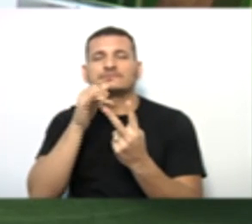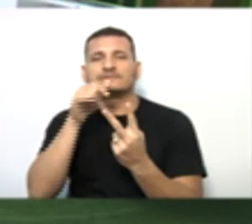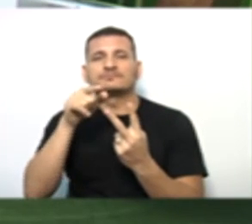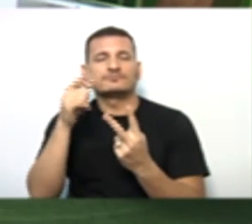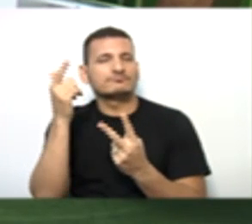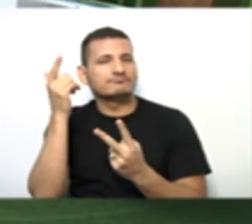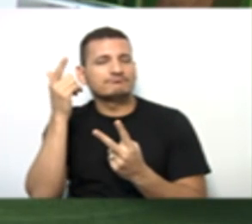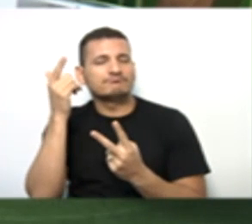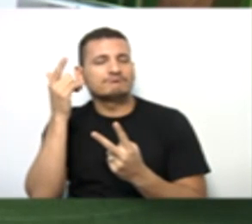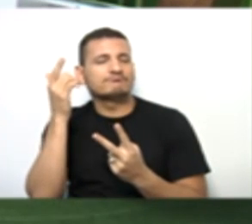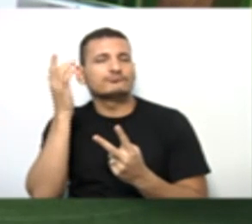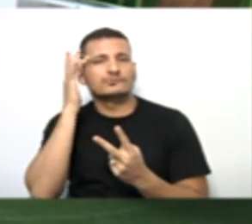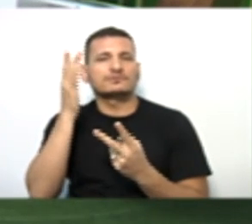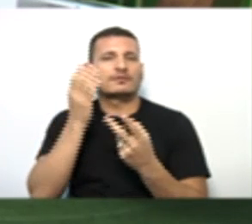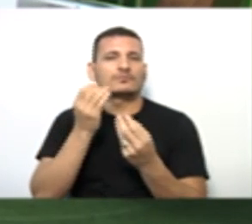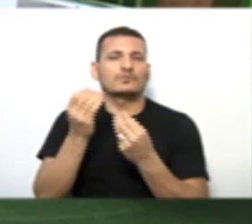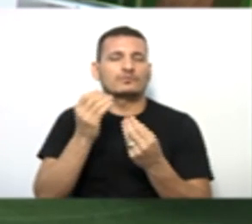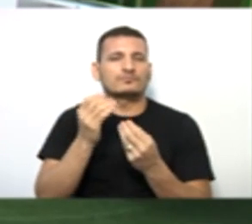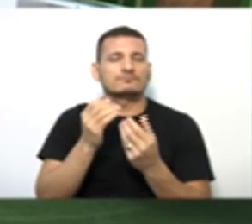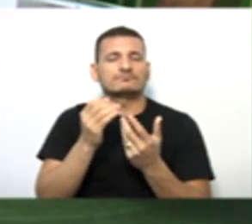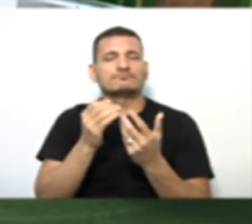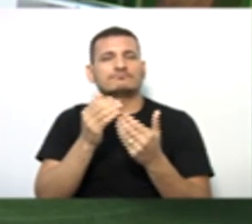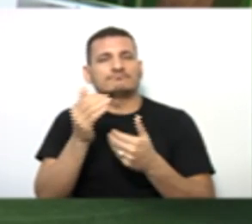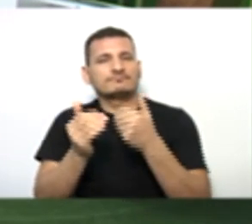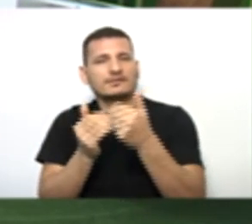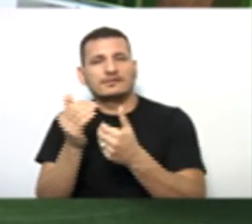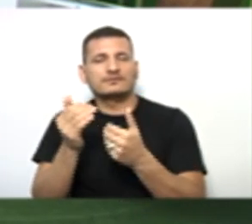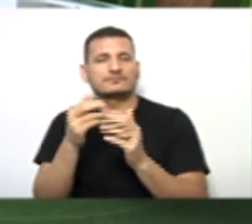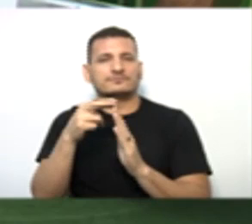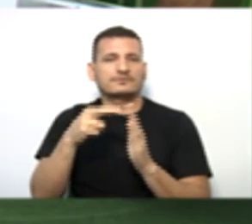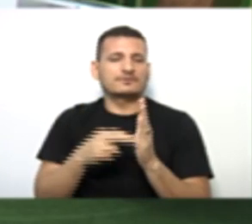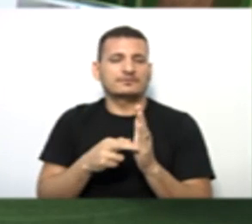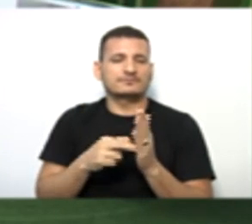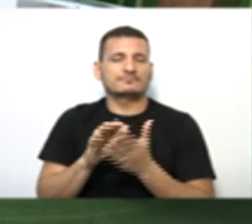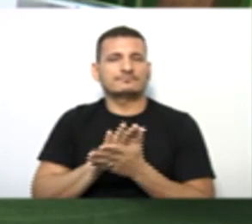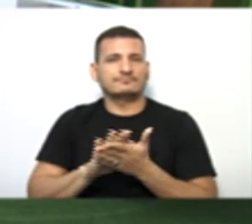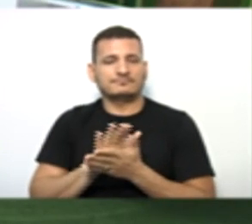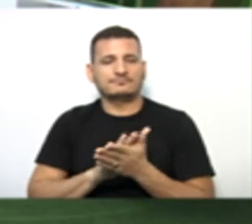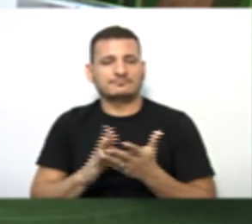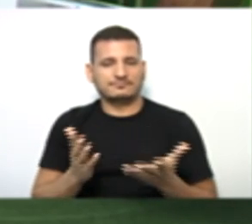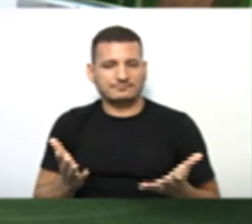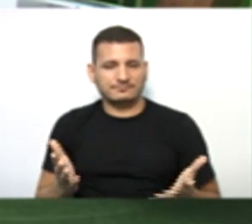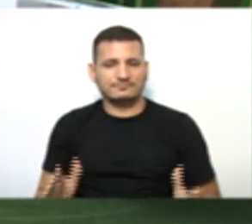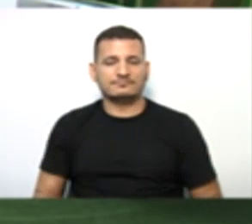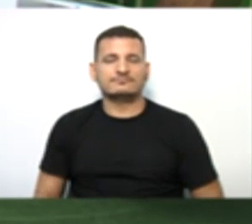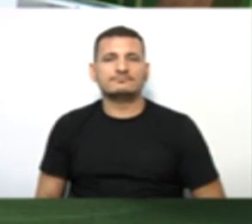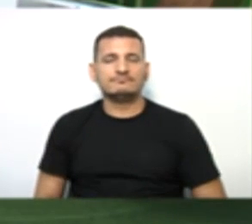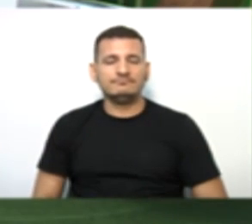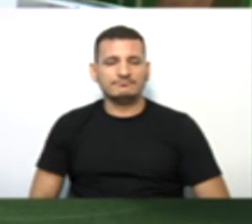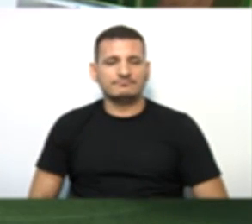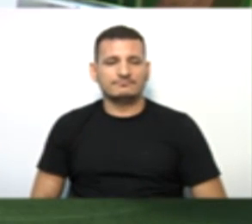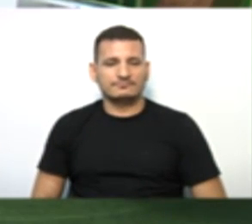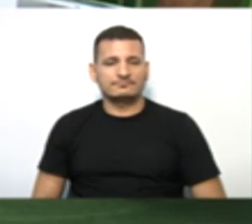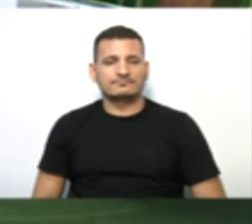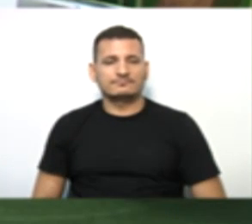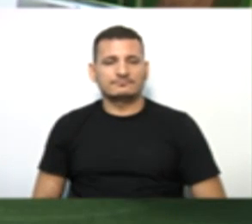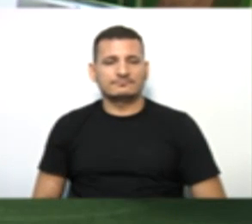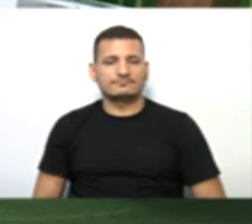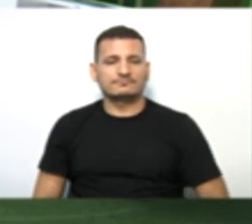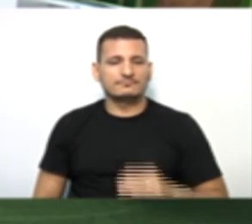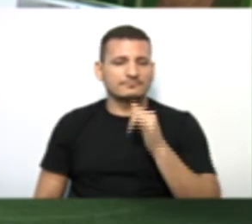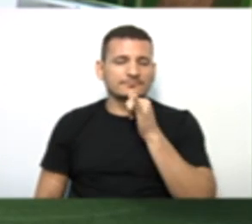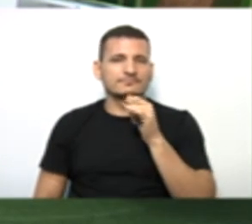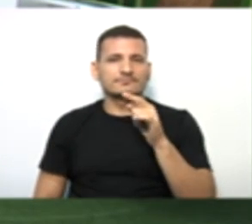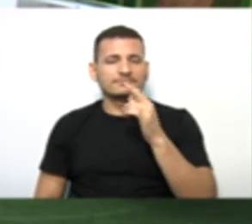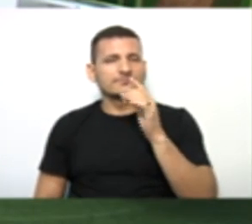sabe quais são os passos? Quais são os operadores, quais são as regras, né? Verdade, né? Com certeza, professor, isso aí então, mesmo. Se você não